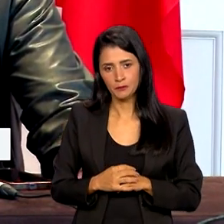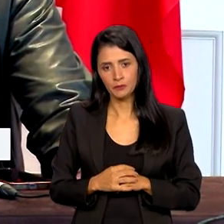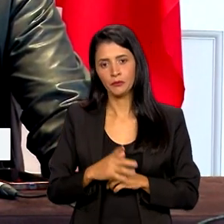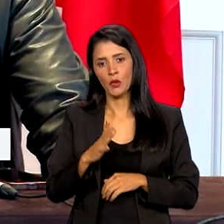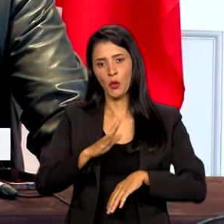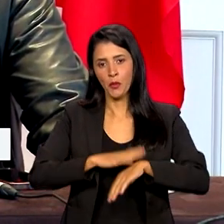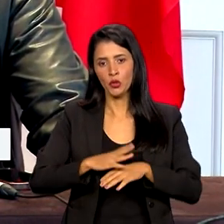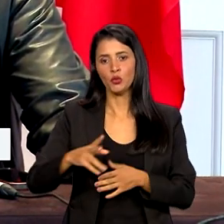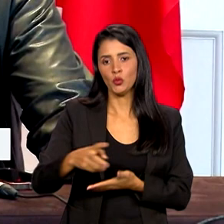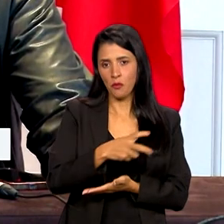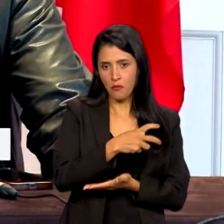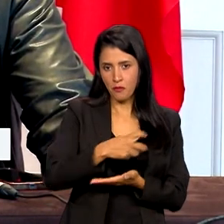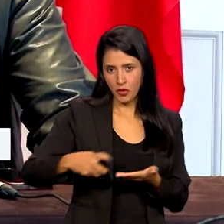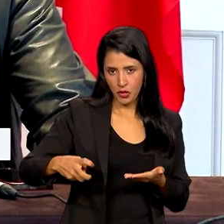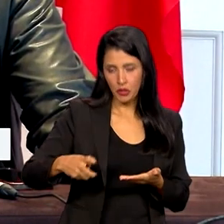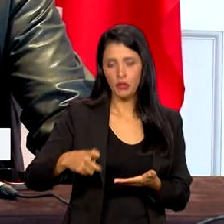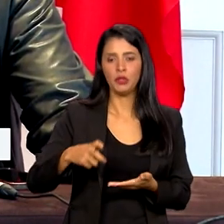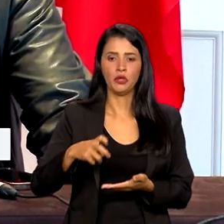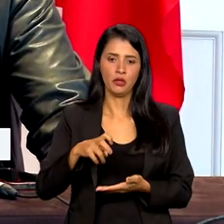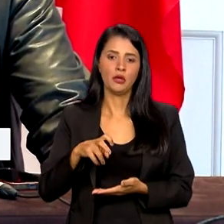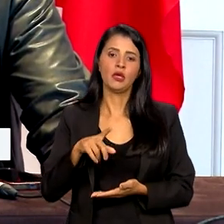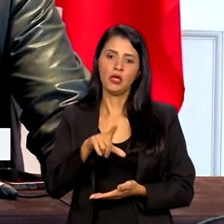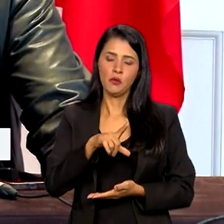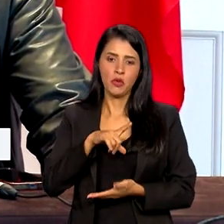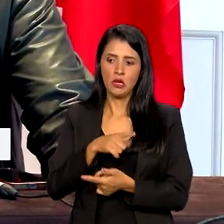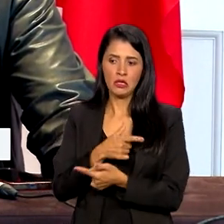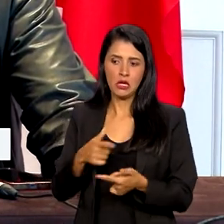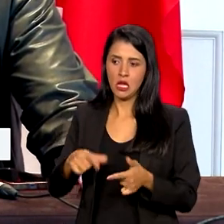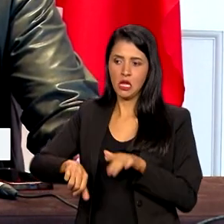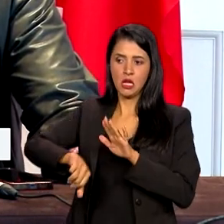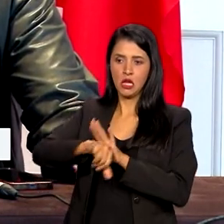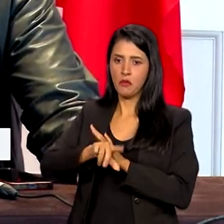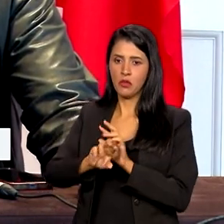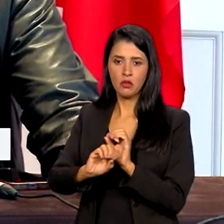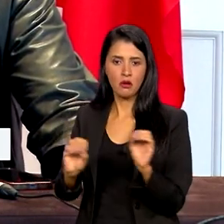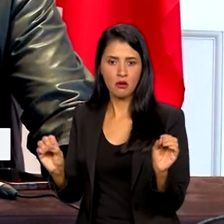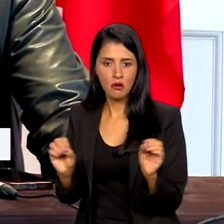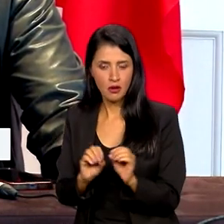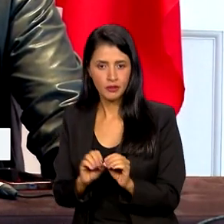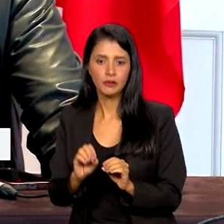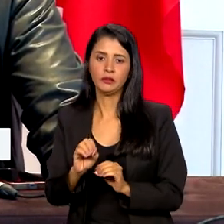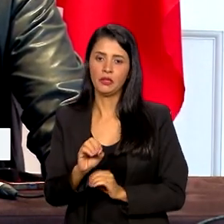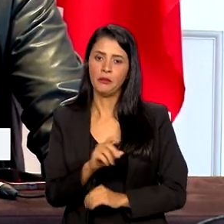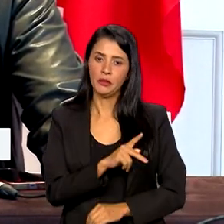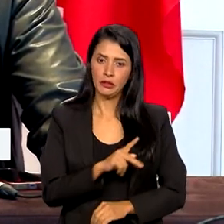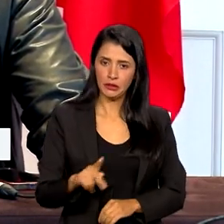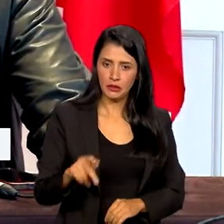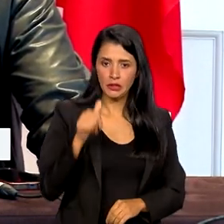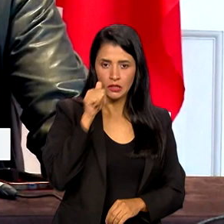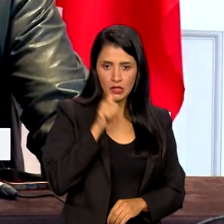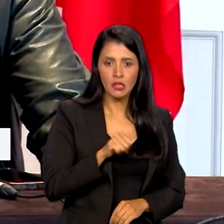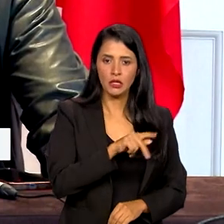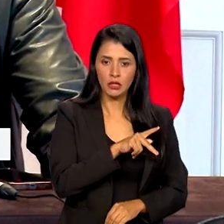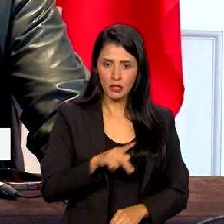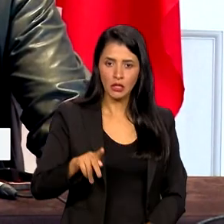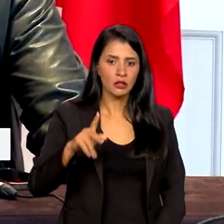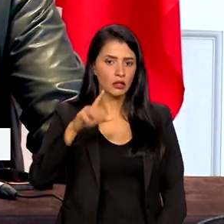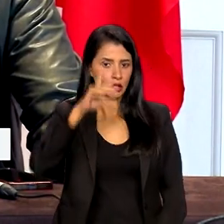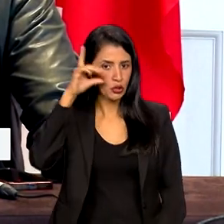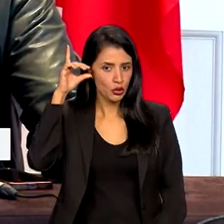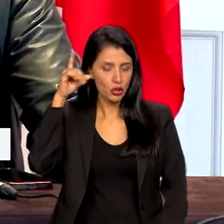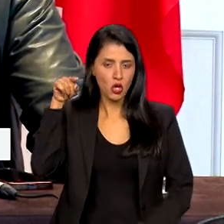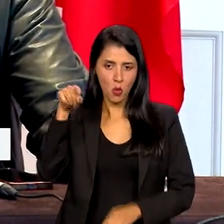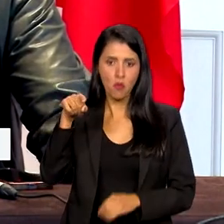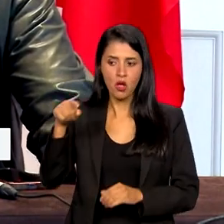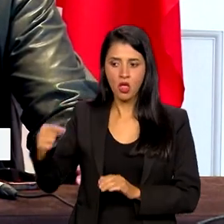impeachment sem nenhum crime de responsabilidade da presidenta Dilma. Eles denunciaram isso aqui